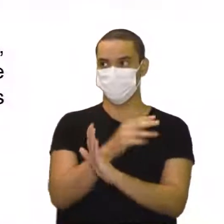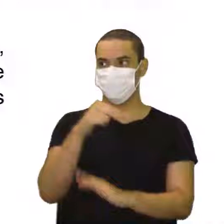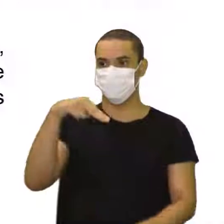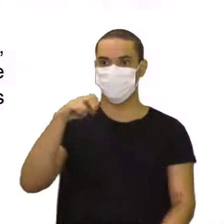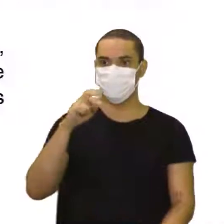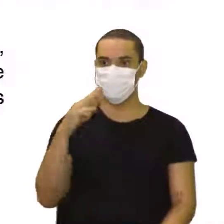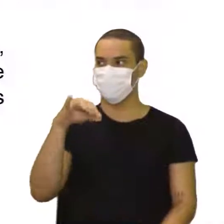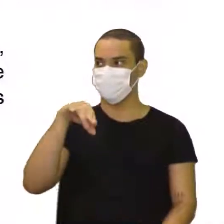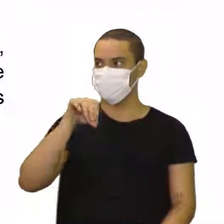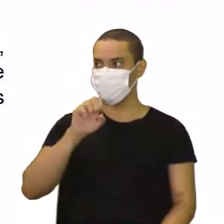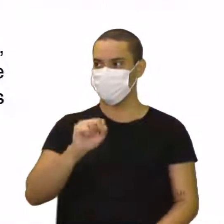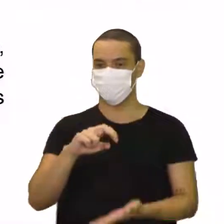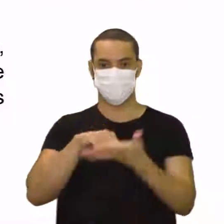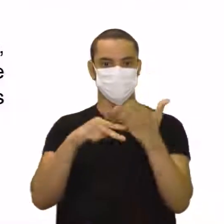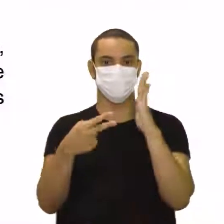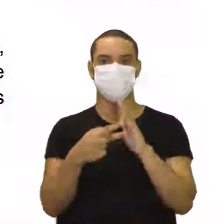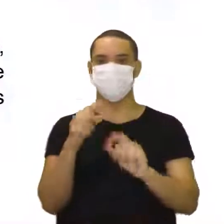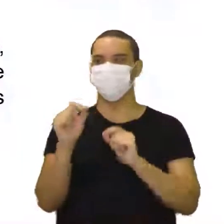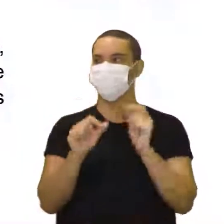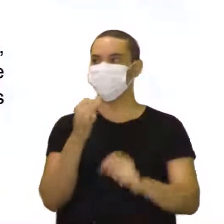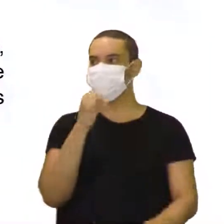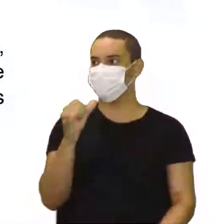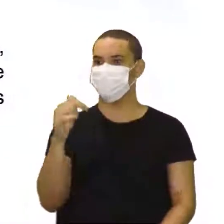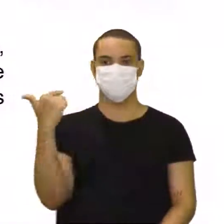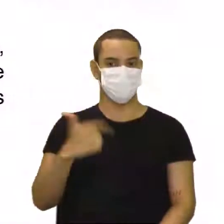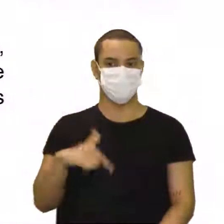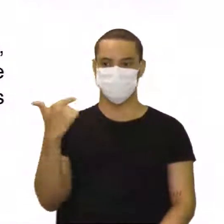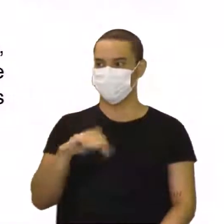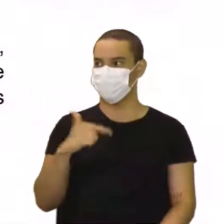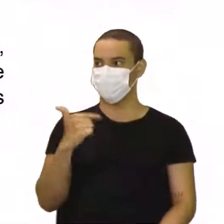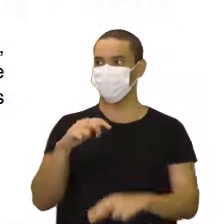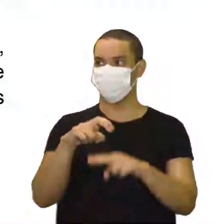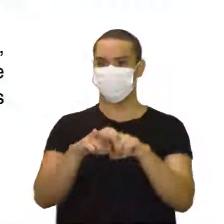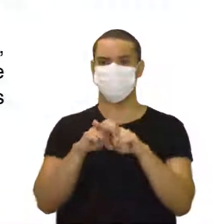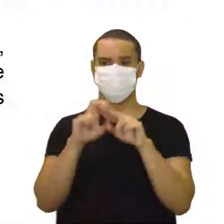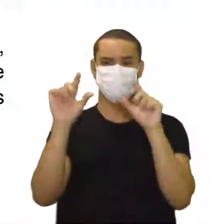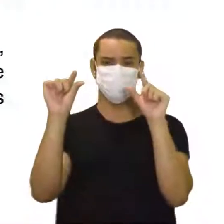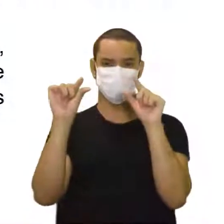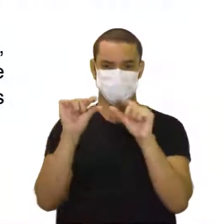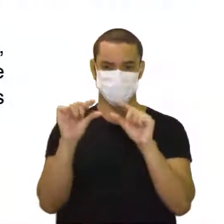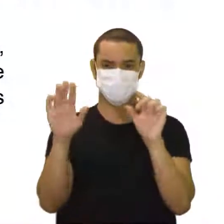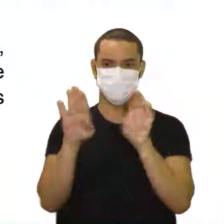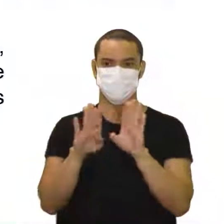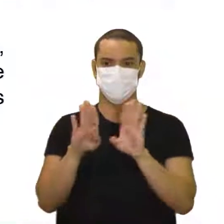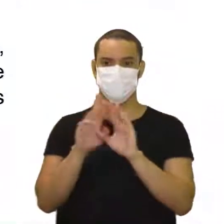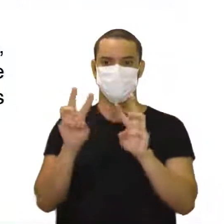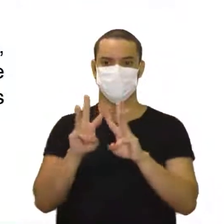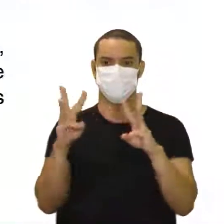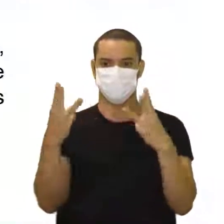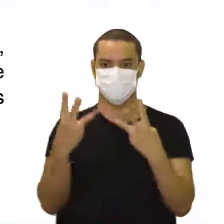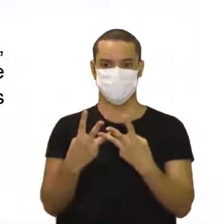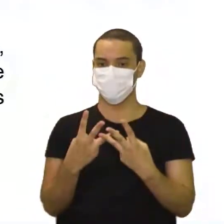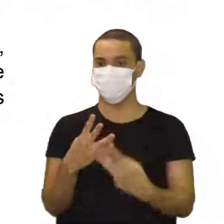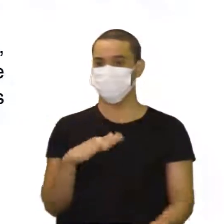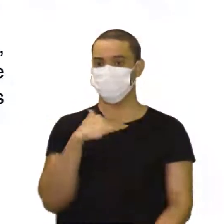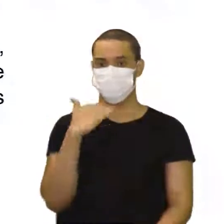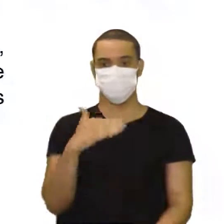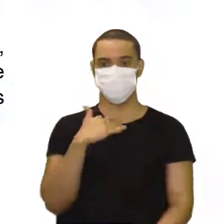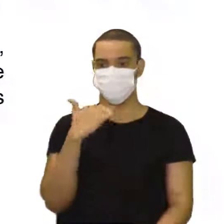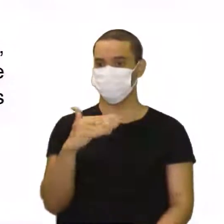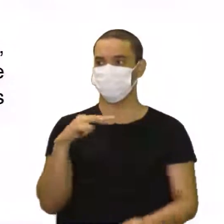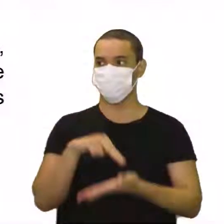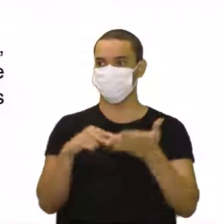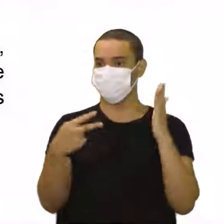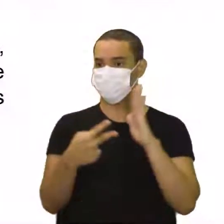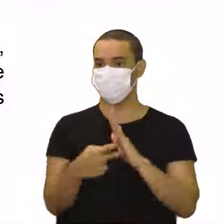partículas neutras, ou seja, sem carga elétrica, extremamente pequenas e com massa tão insignificante que,